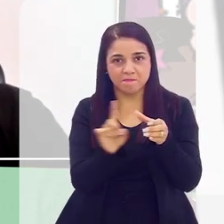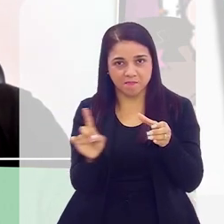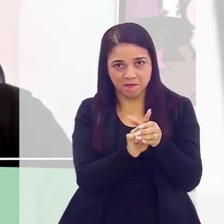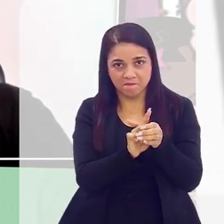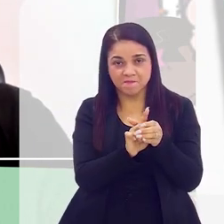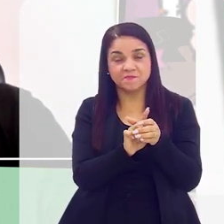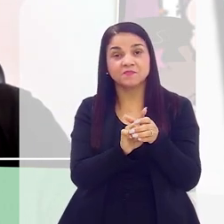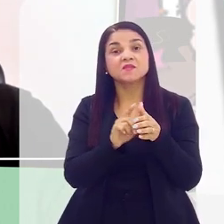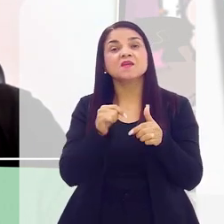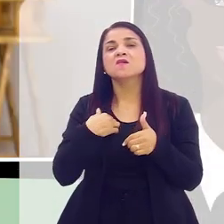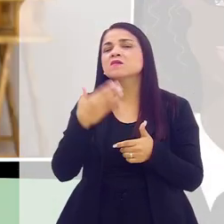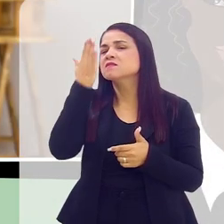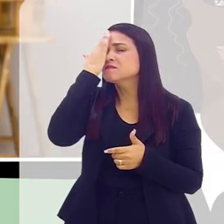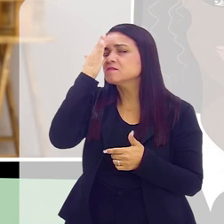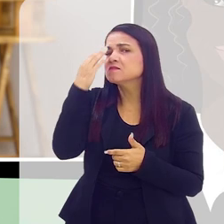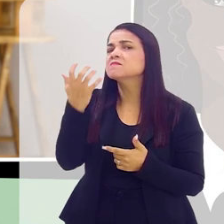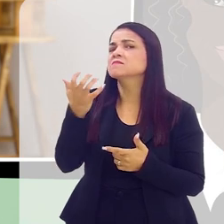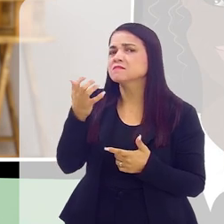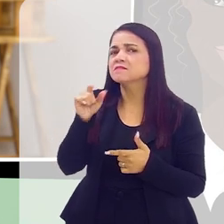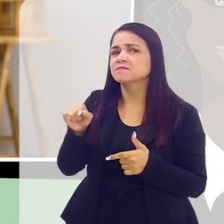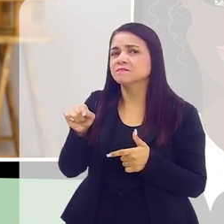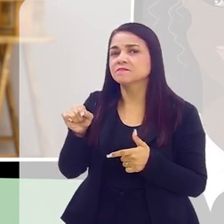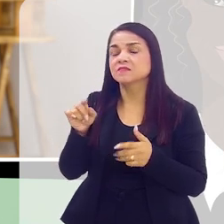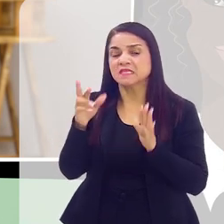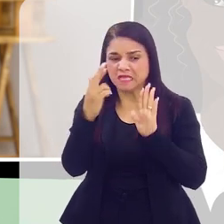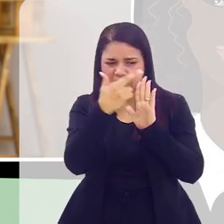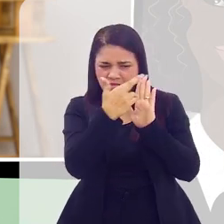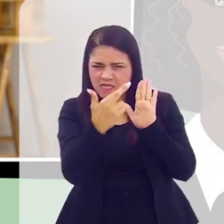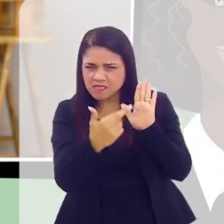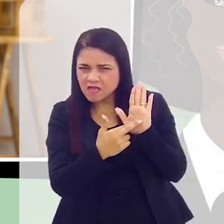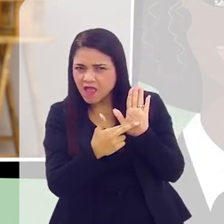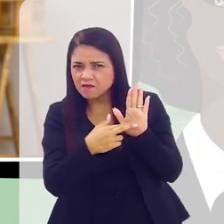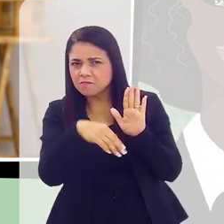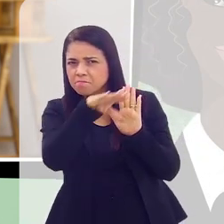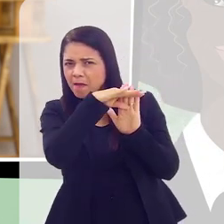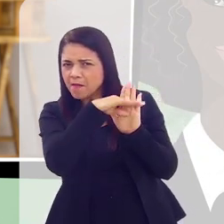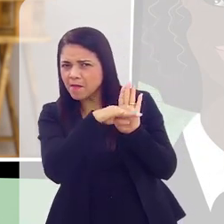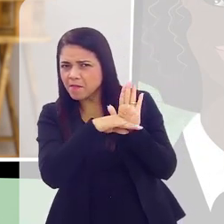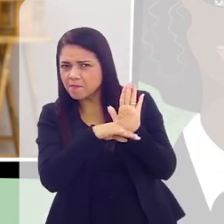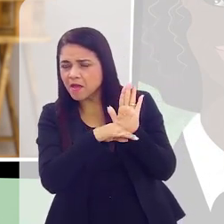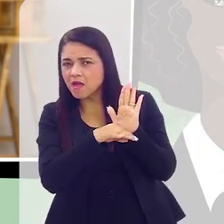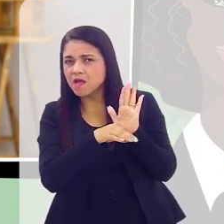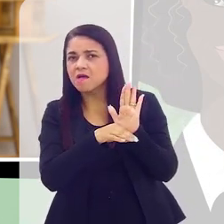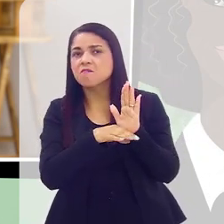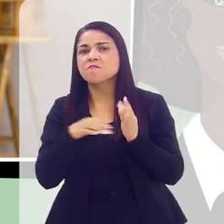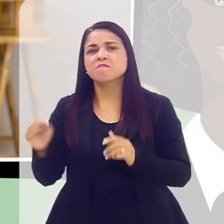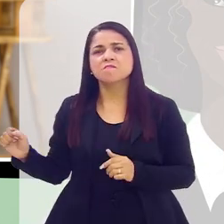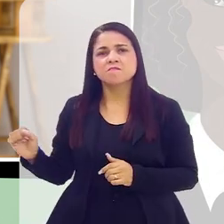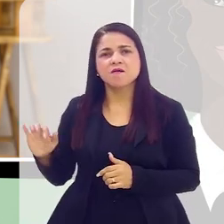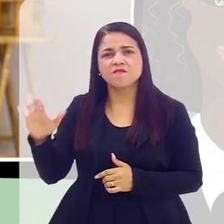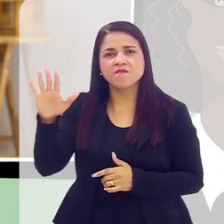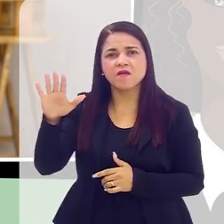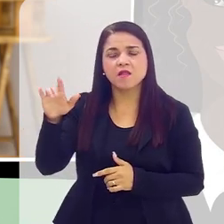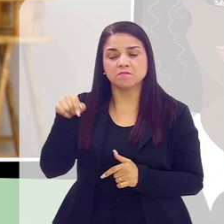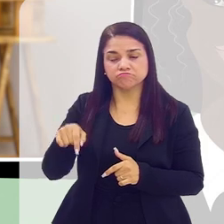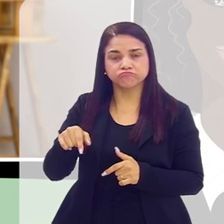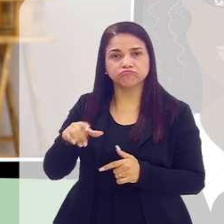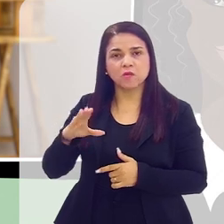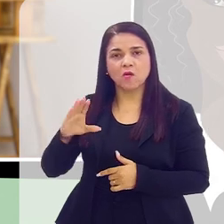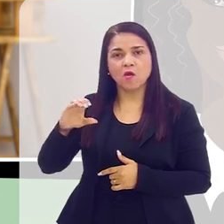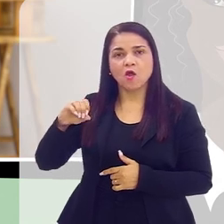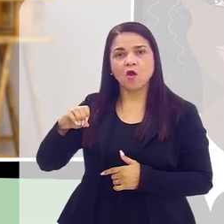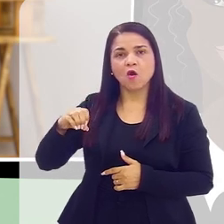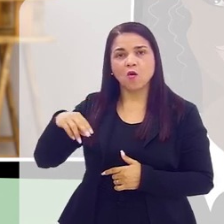mais. Eu queria saber, existem critérios? E se existem, quais os critérios para uma favela ser